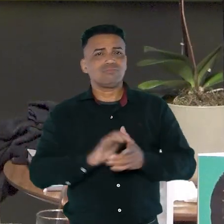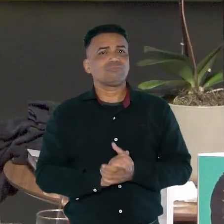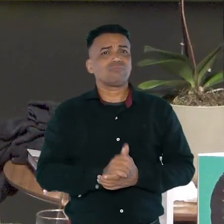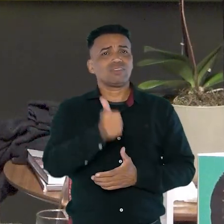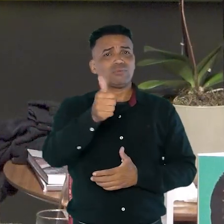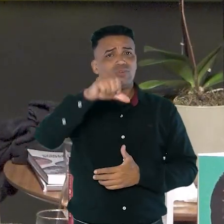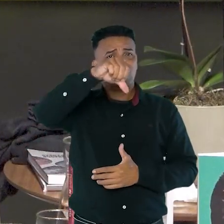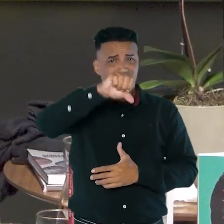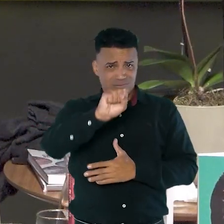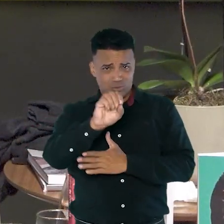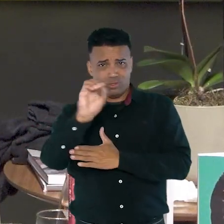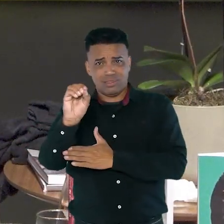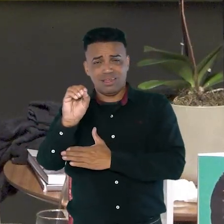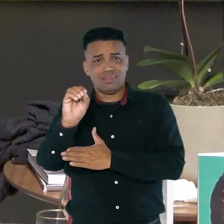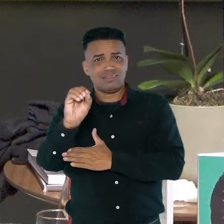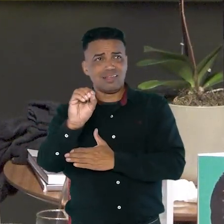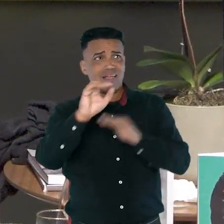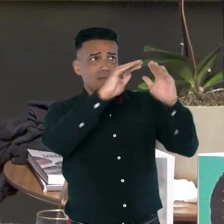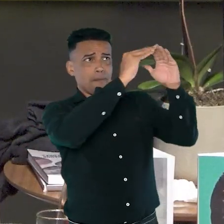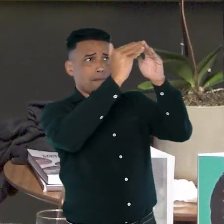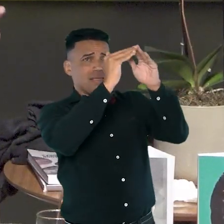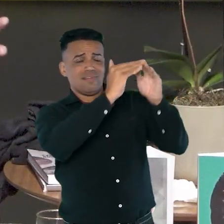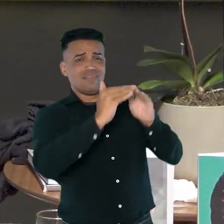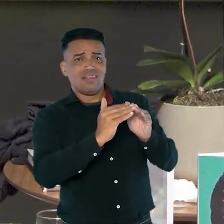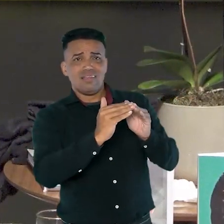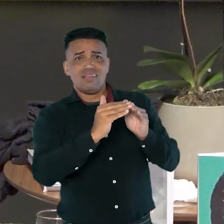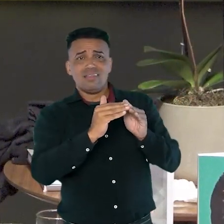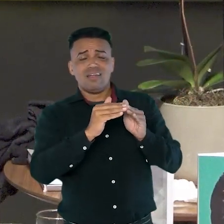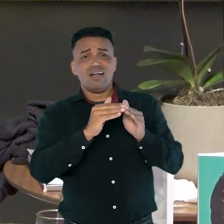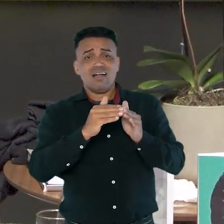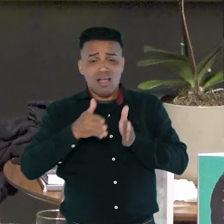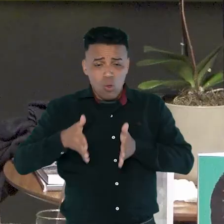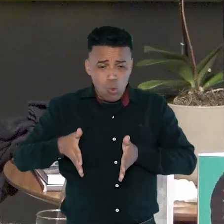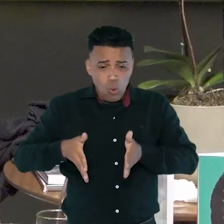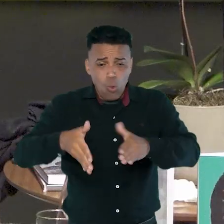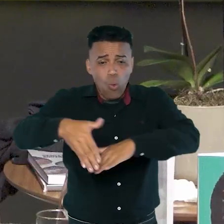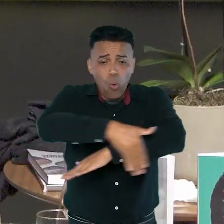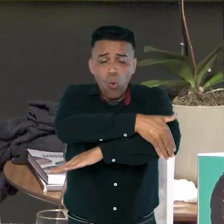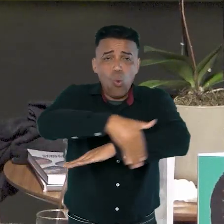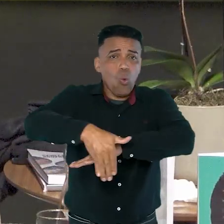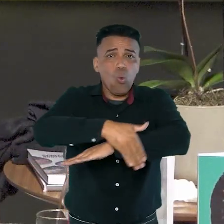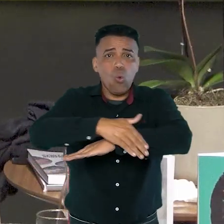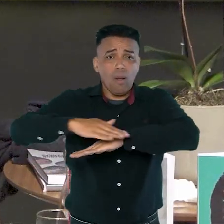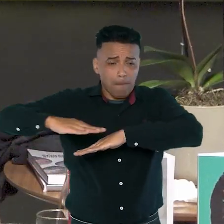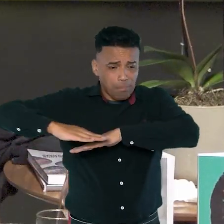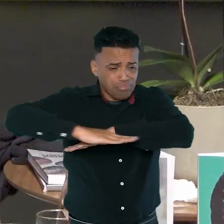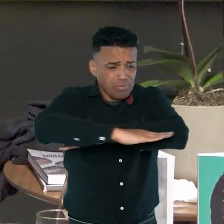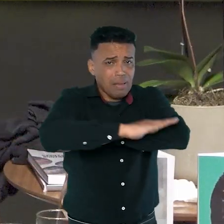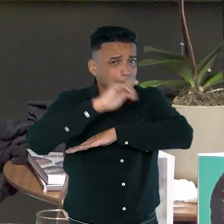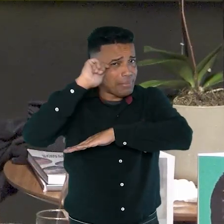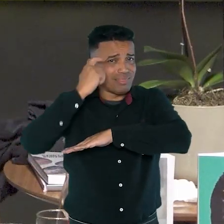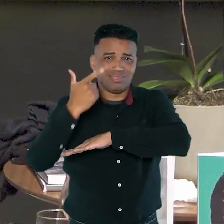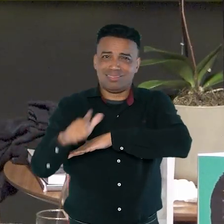80, na periferia, a rua não tinha nem asfalto, eu estava lançando um livro. Eu estava vendo Bob Dylan,